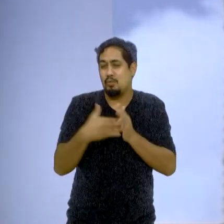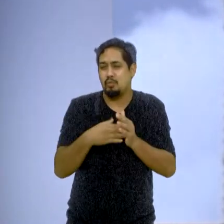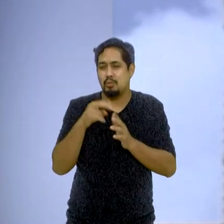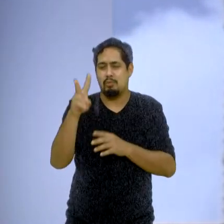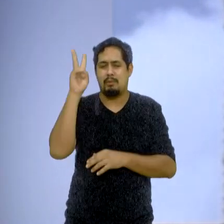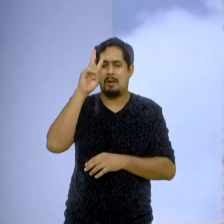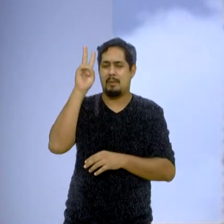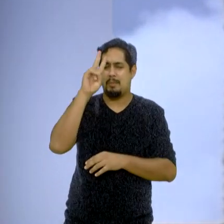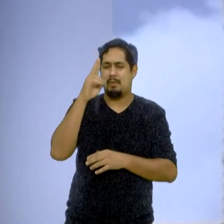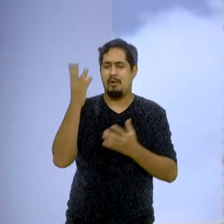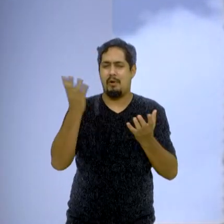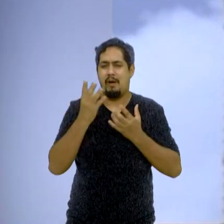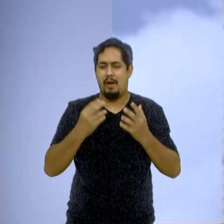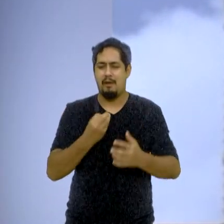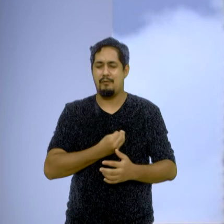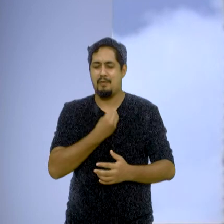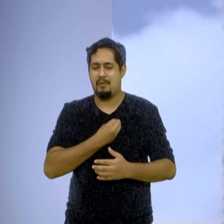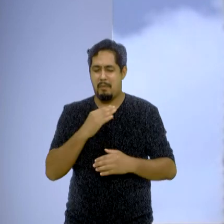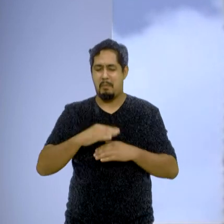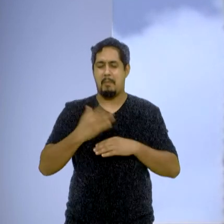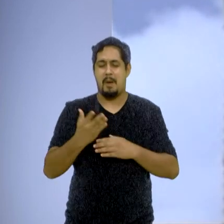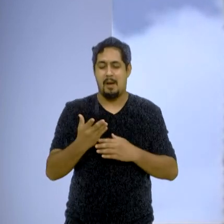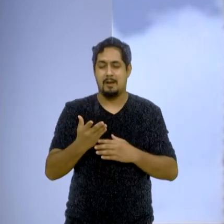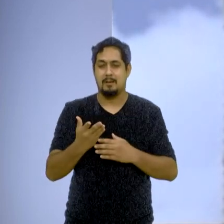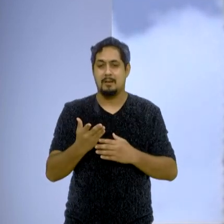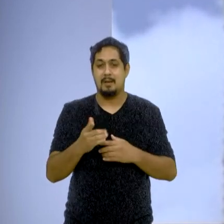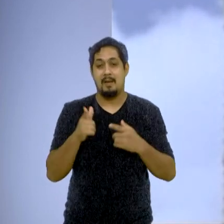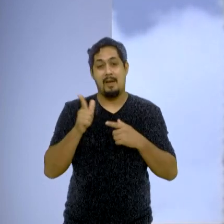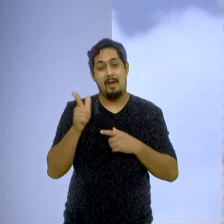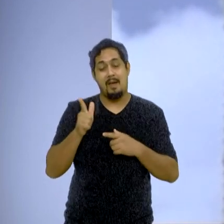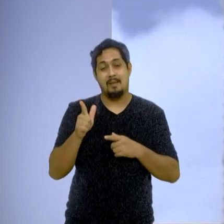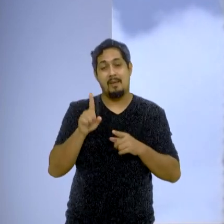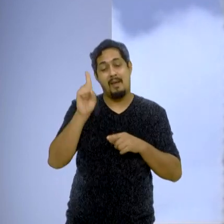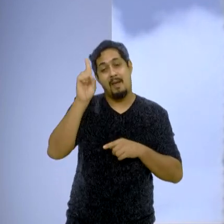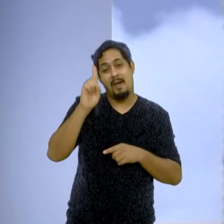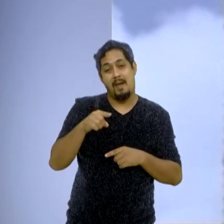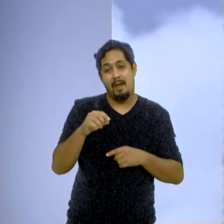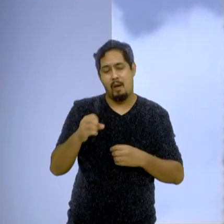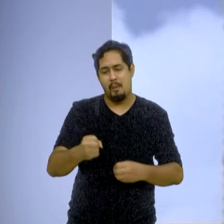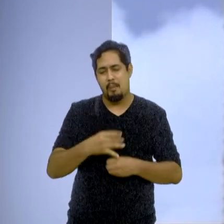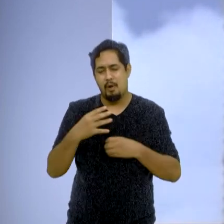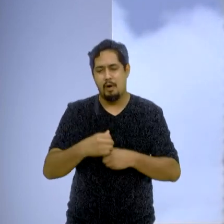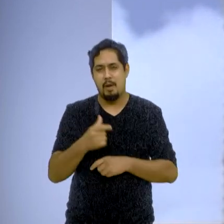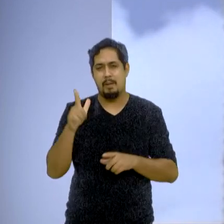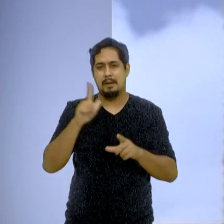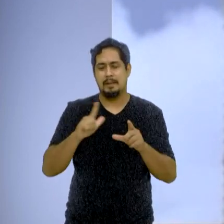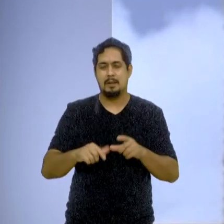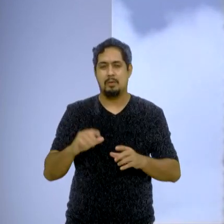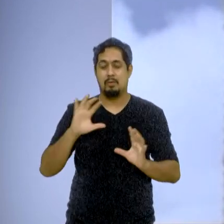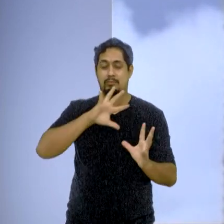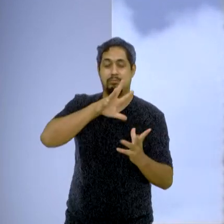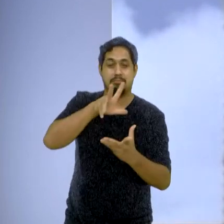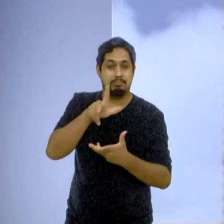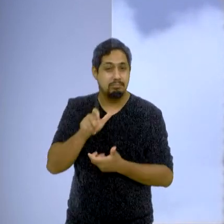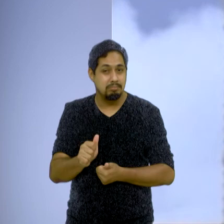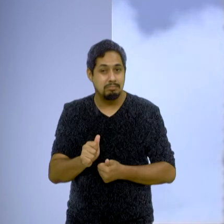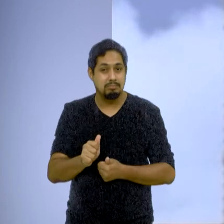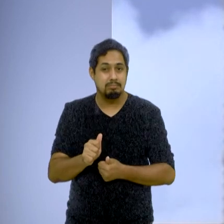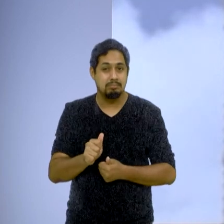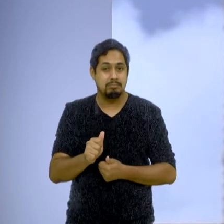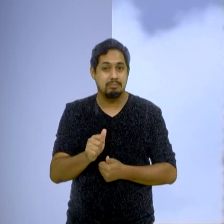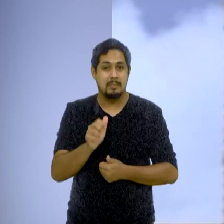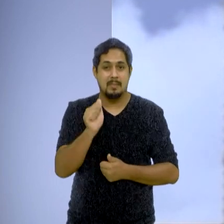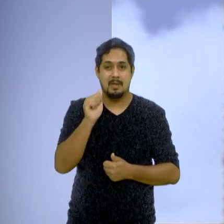quis viver mais e vivi. Essa é uma estrofe de um dos maiores poemas da literatura mundial. Ainda Uma Vez Adeus,